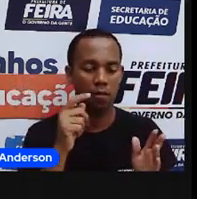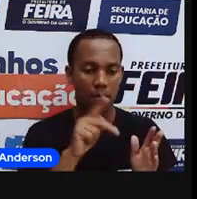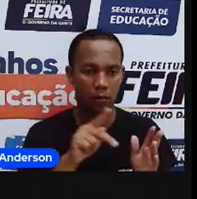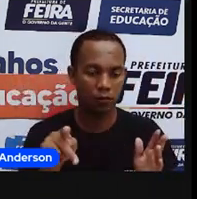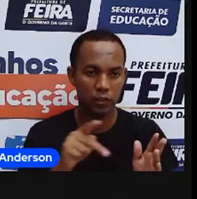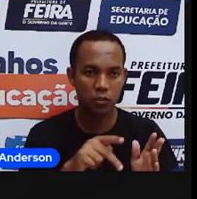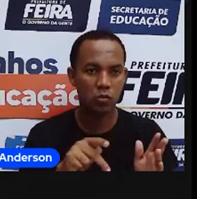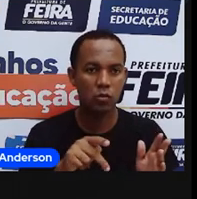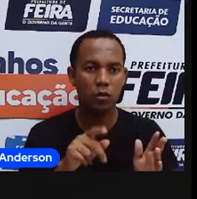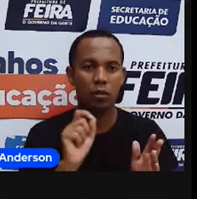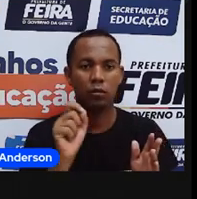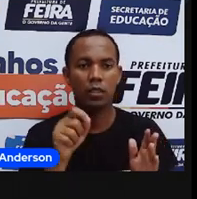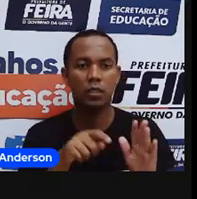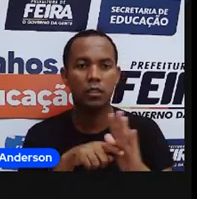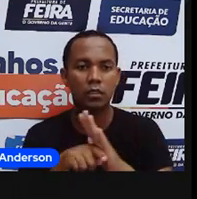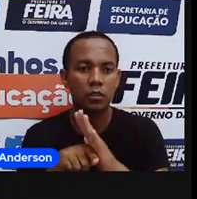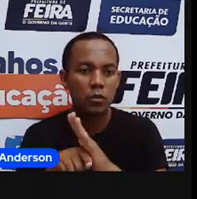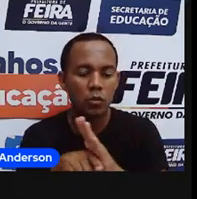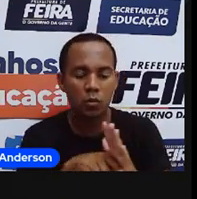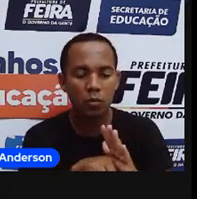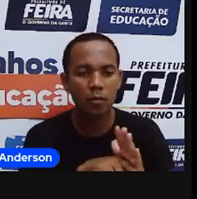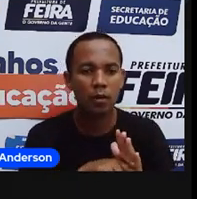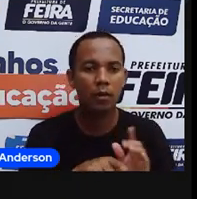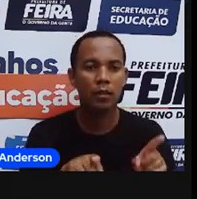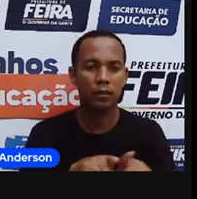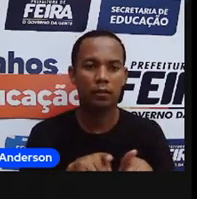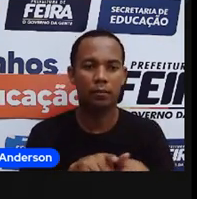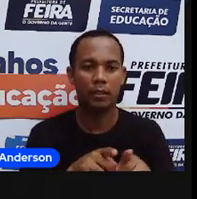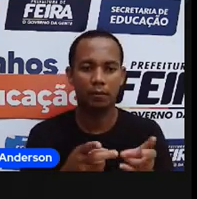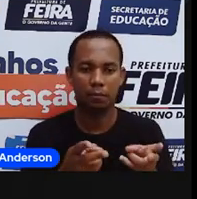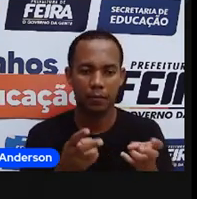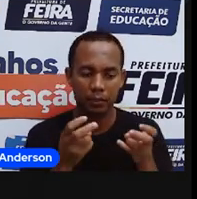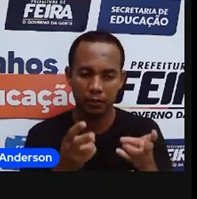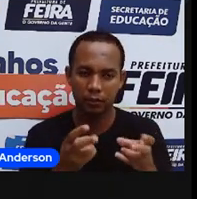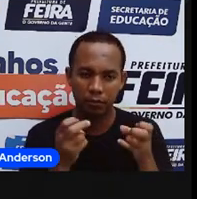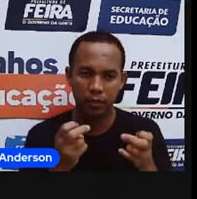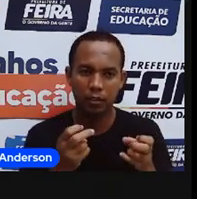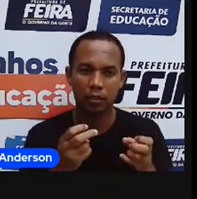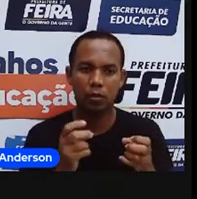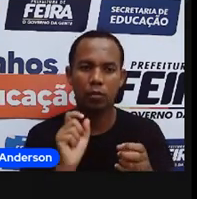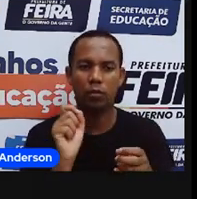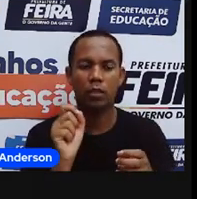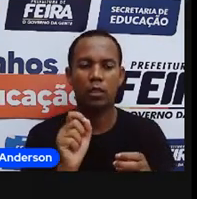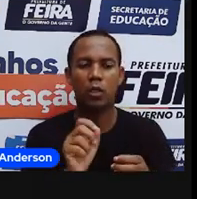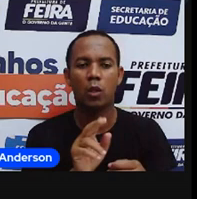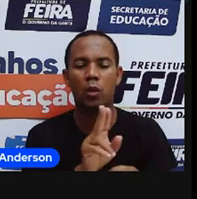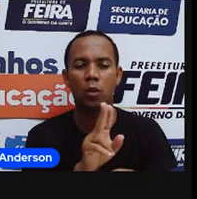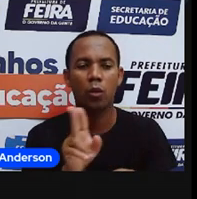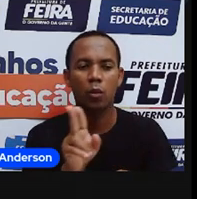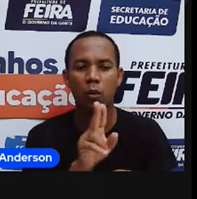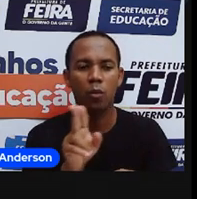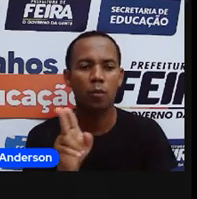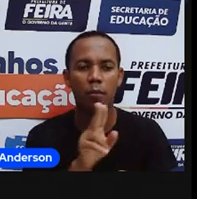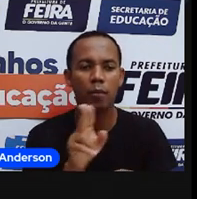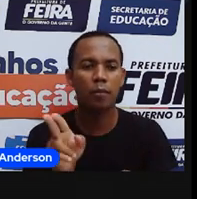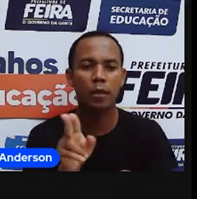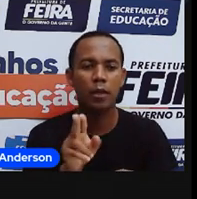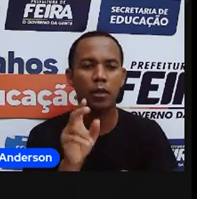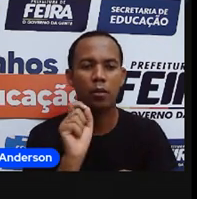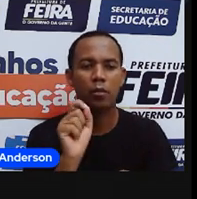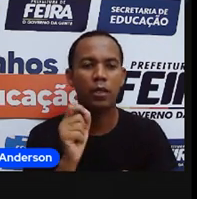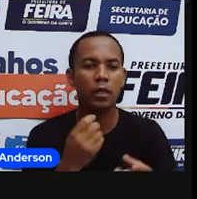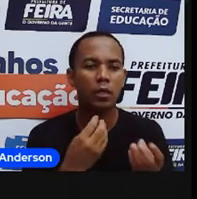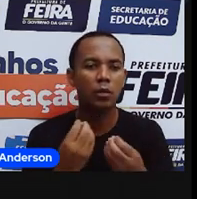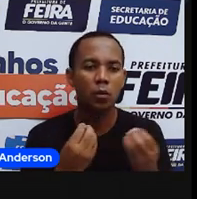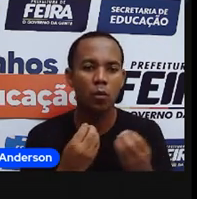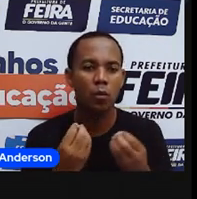pede desculpas aqui, porque várias vezes ela percebeu que ela errou nas nomenclaturas, nos nomes que ela utilizou, mas ela tentou dar o melhor dela